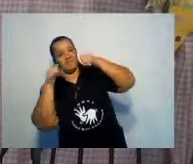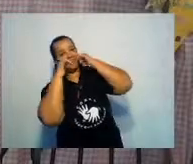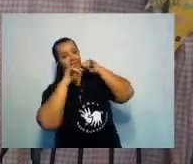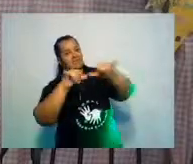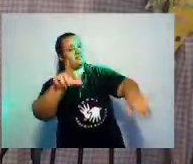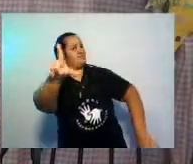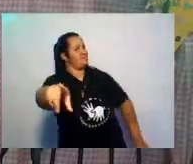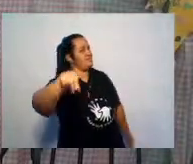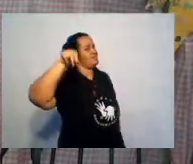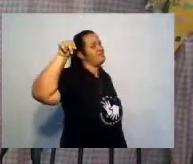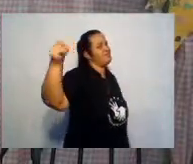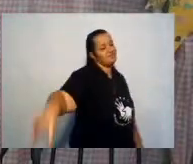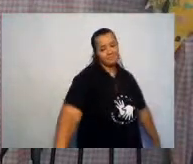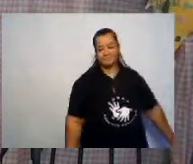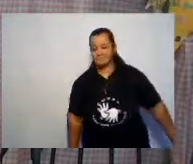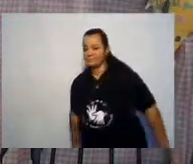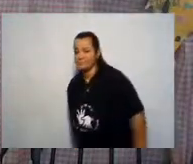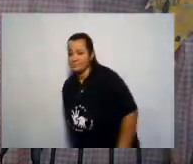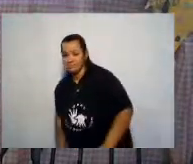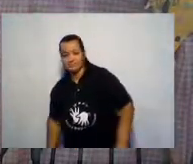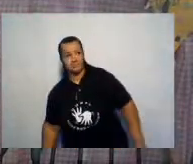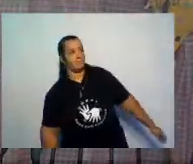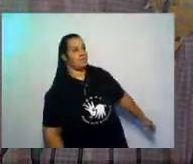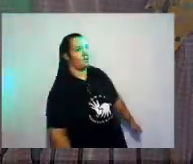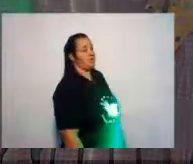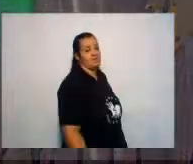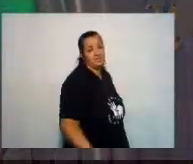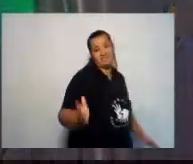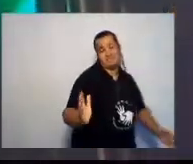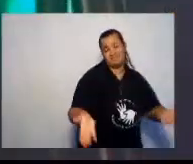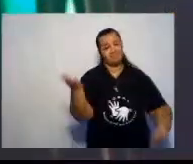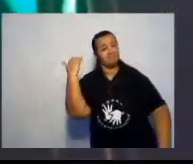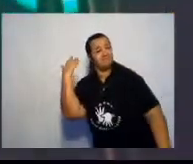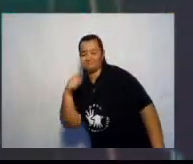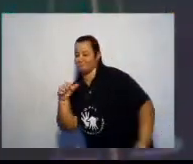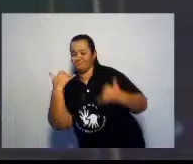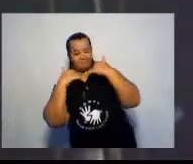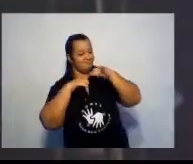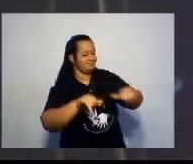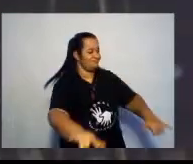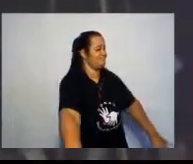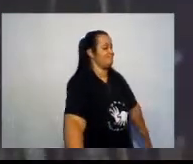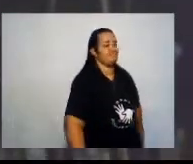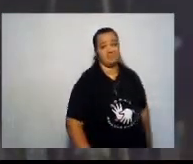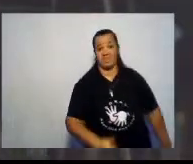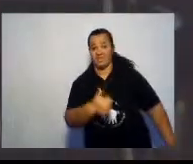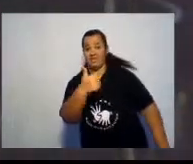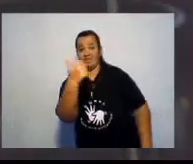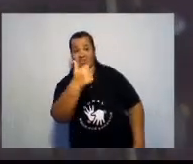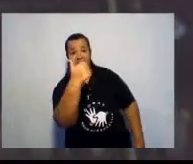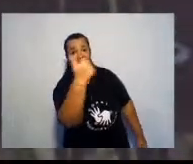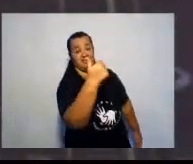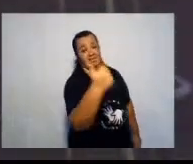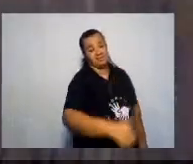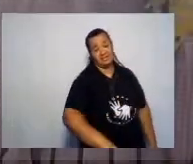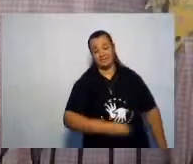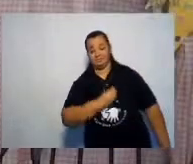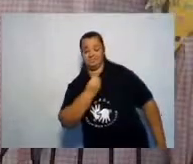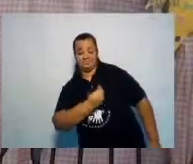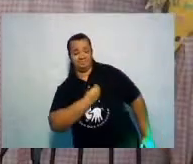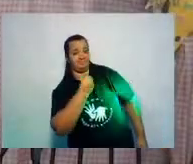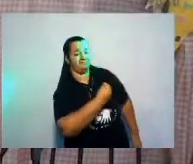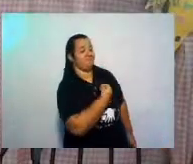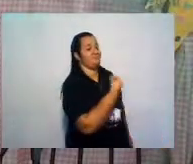mais a minha notificação preferida. Já foi, mas mas não é mais